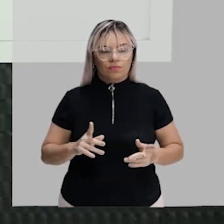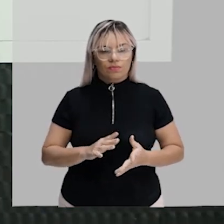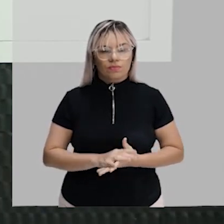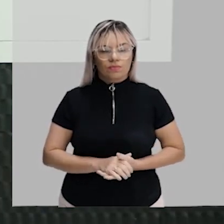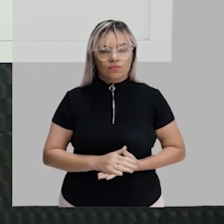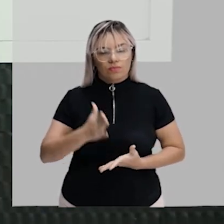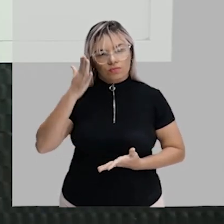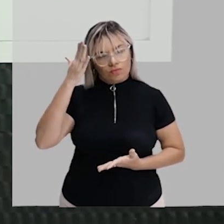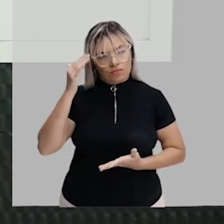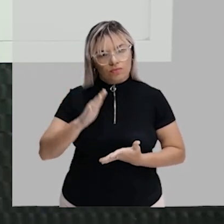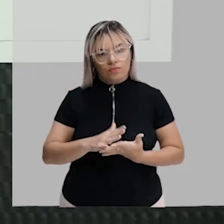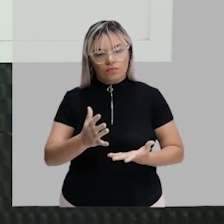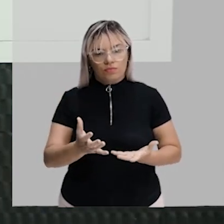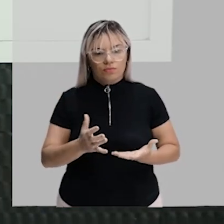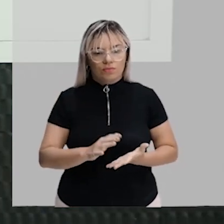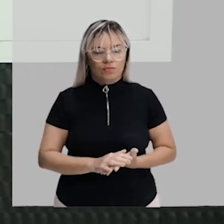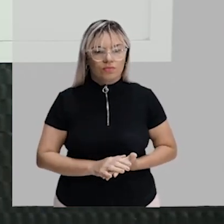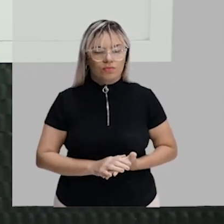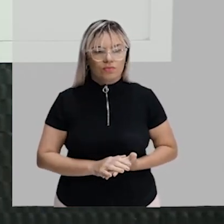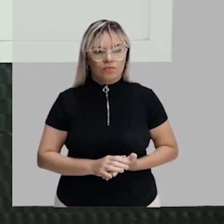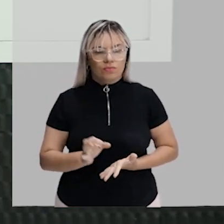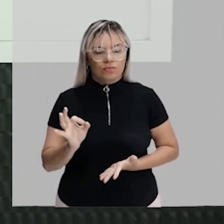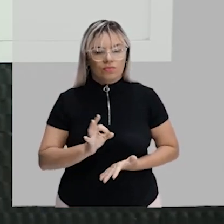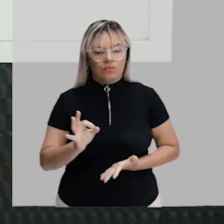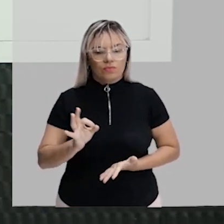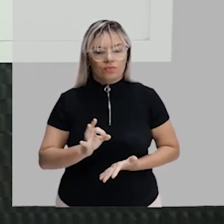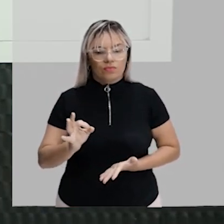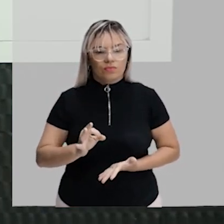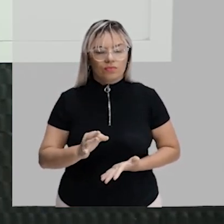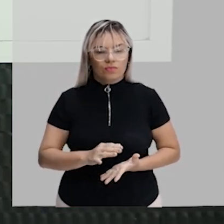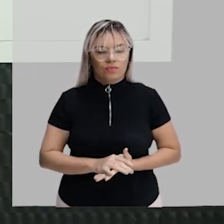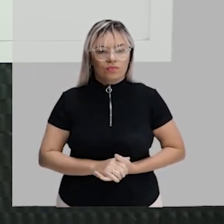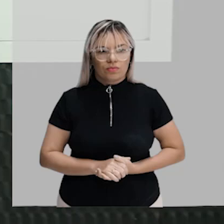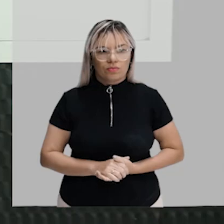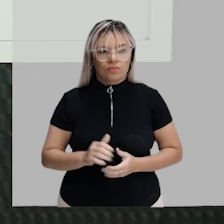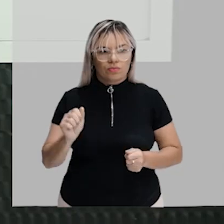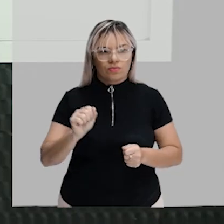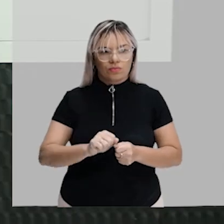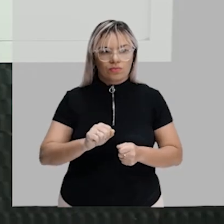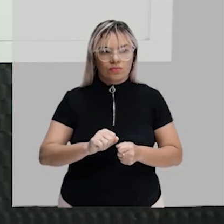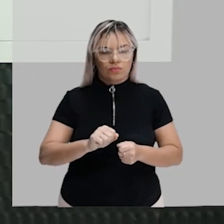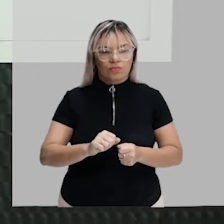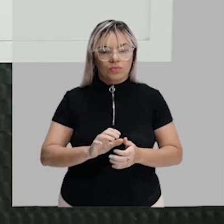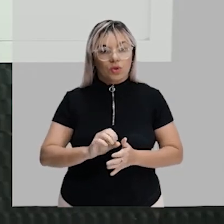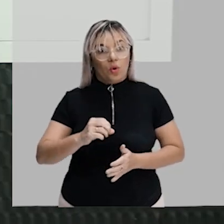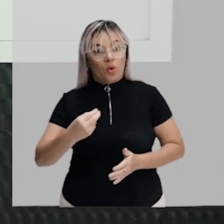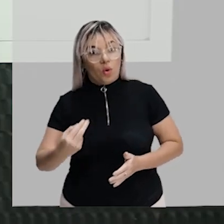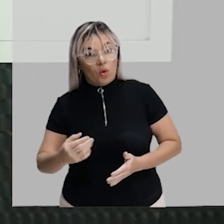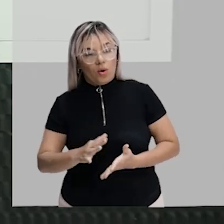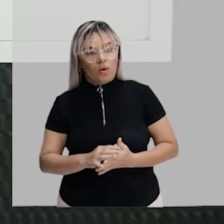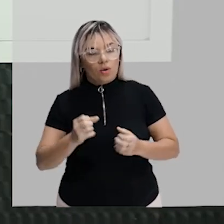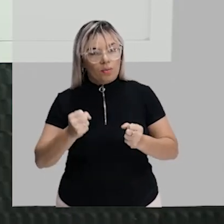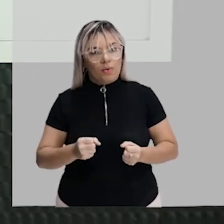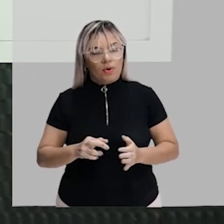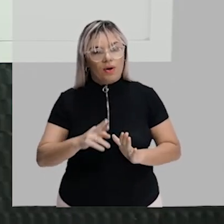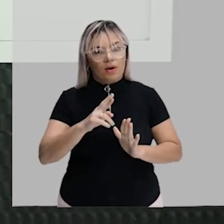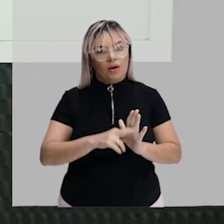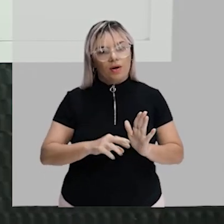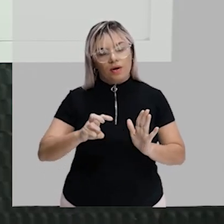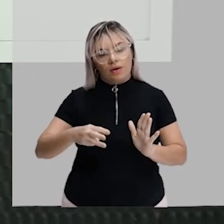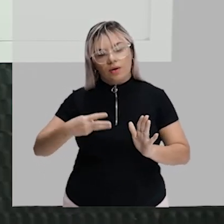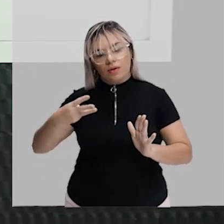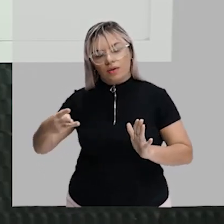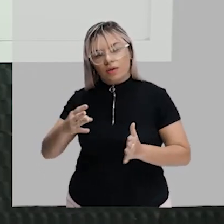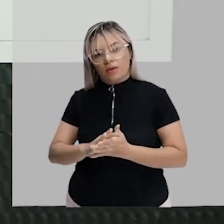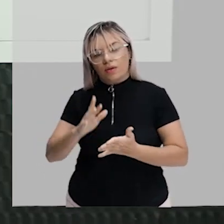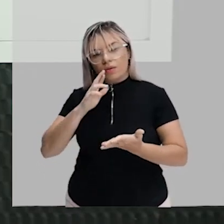Para me saber quantos por cento é. Tá? Então, se você fizer isso, ou você pode fazer a regra de 3 também. Então, você